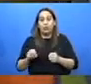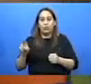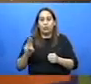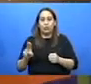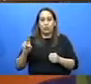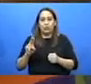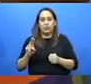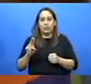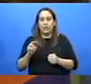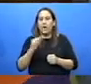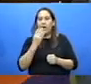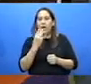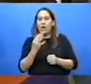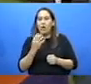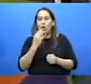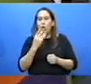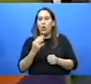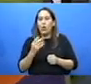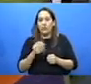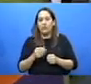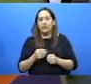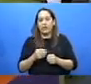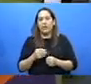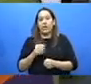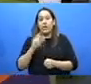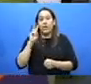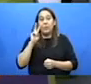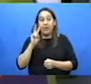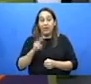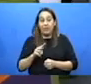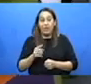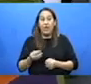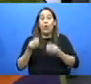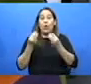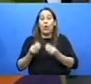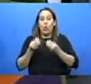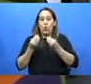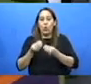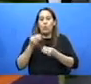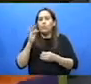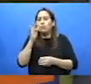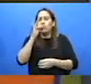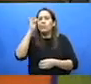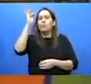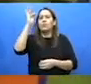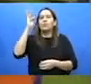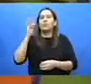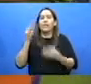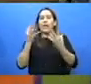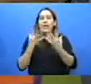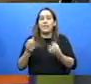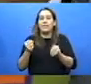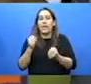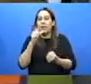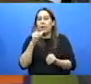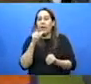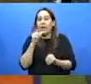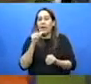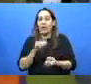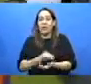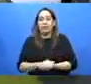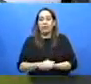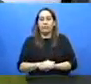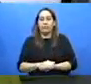de cores variadas. Os corantes é importante para a gente ver como que a plantinha absorve essa água que ela está